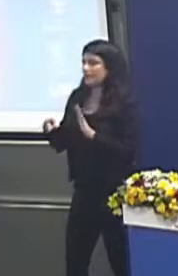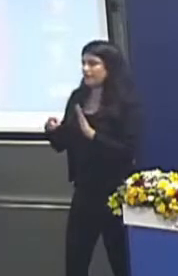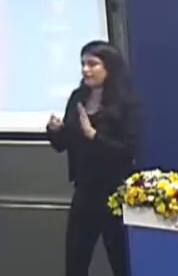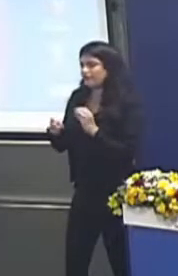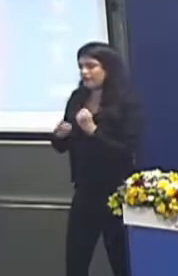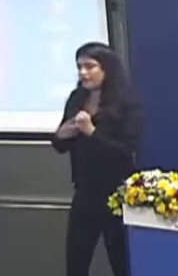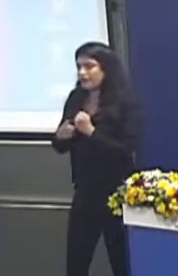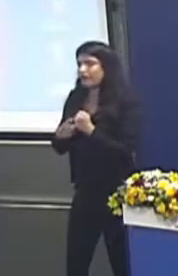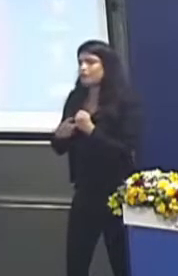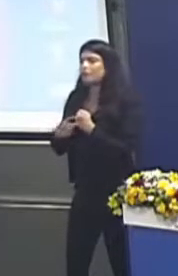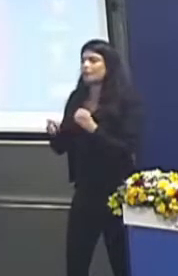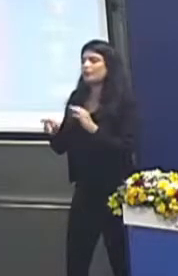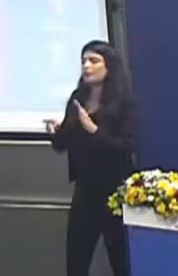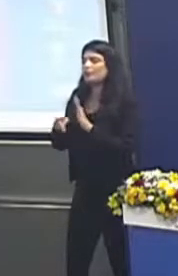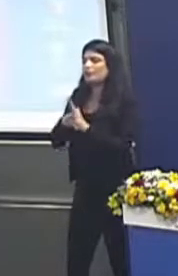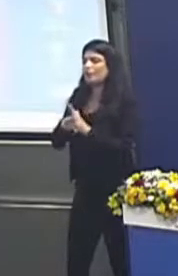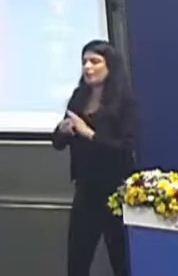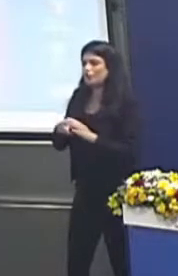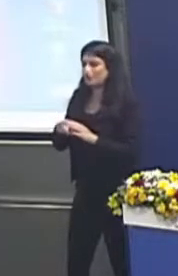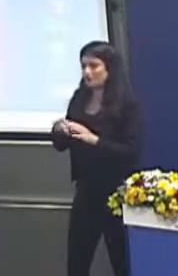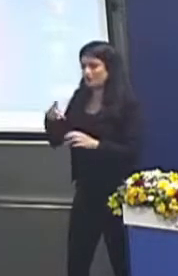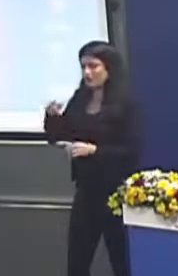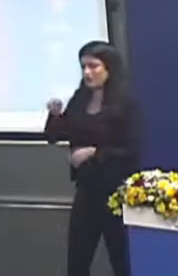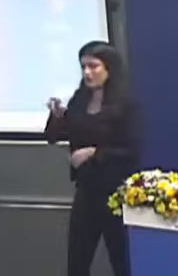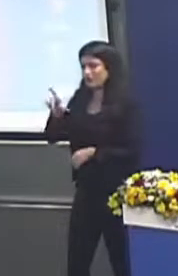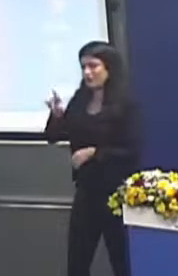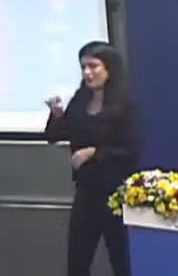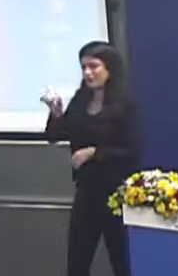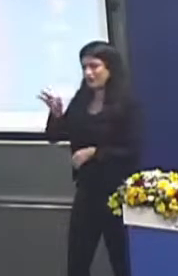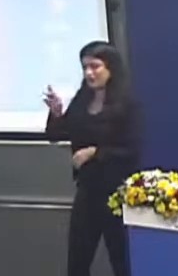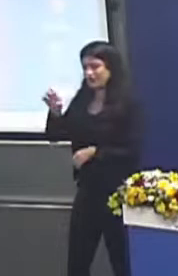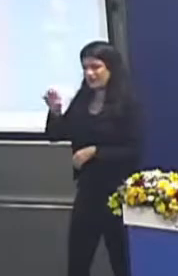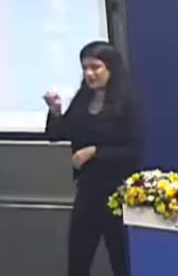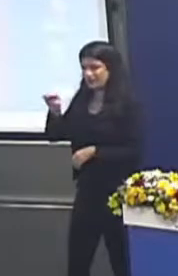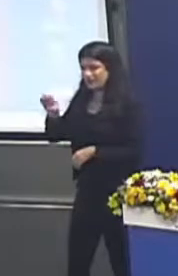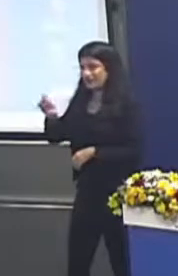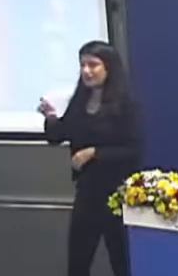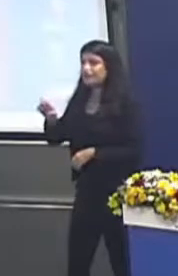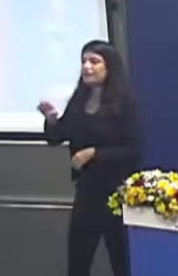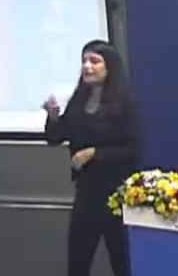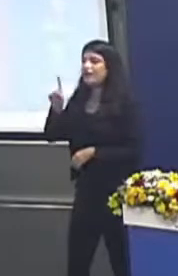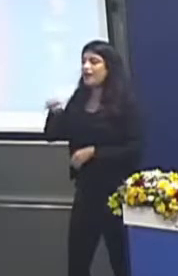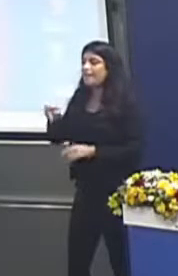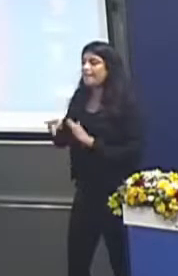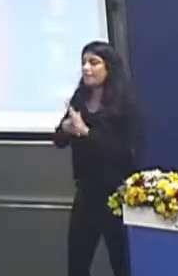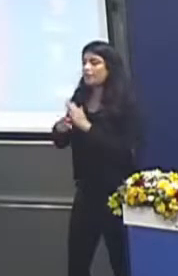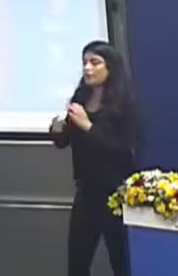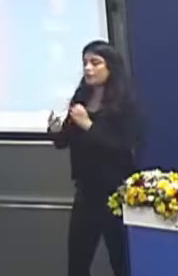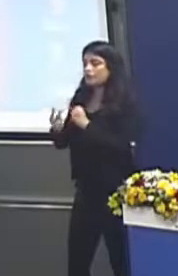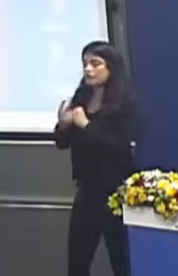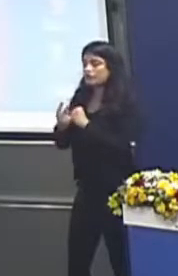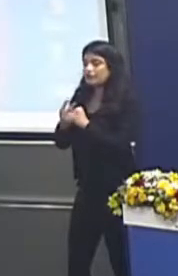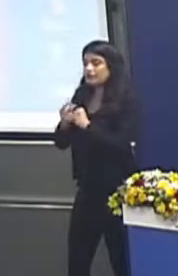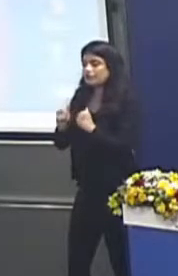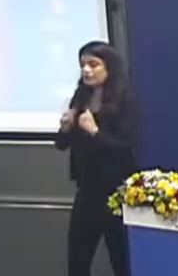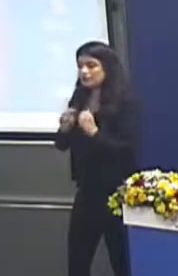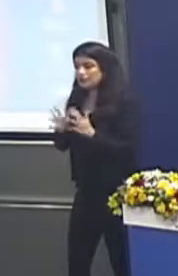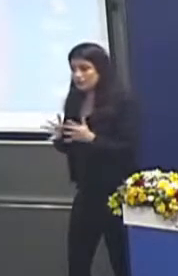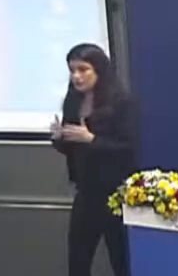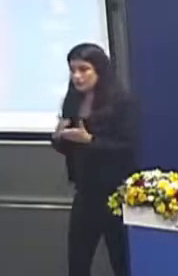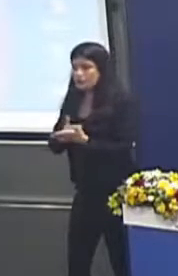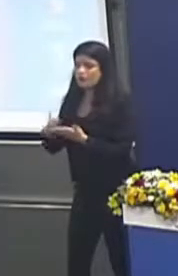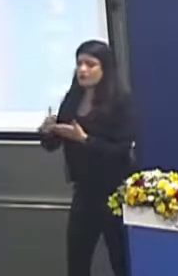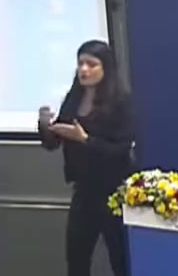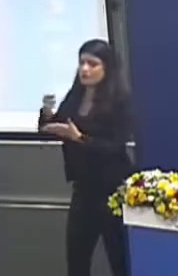esperançar, do pernambucano Paulo Freire, esperança que nos convoca para a ação, que nos convoca para a